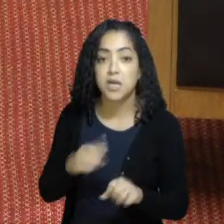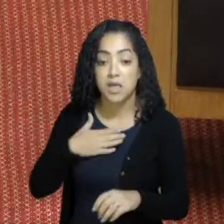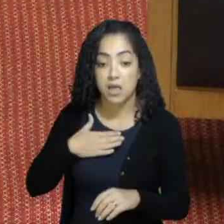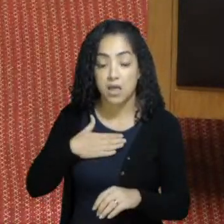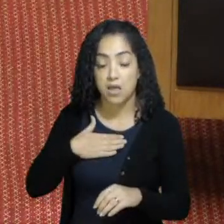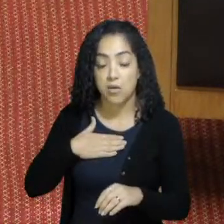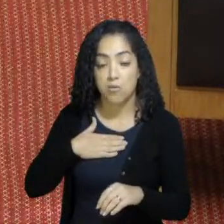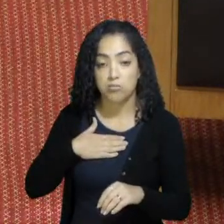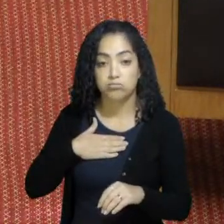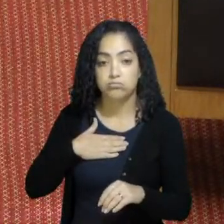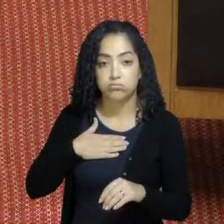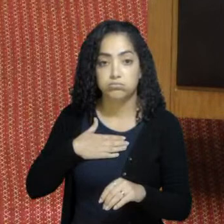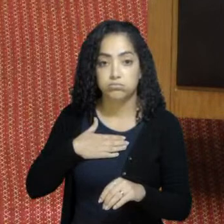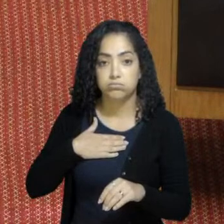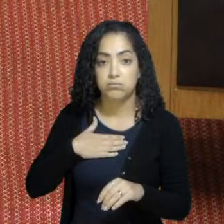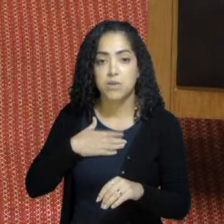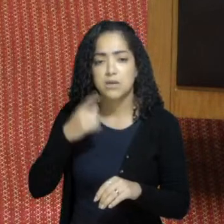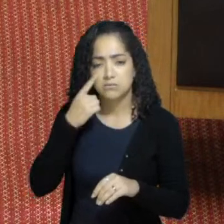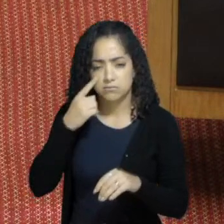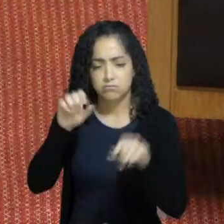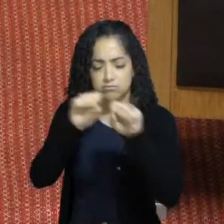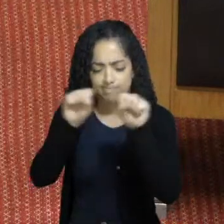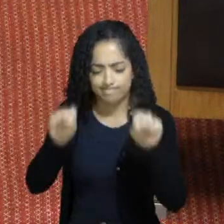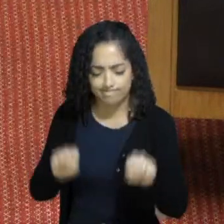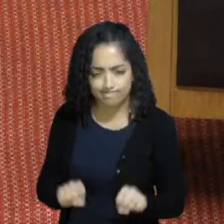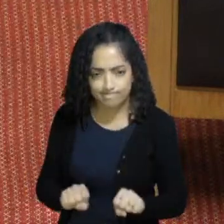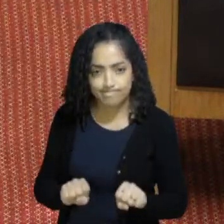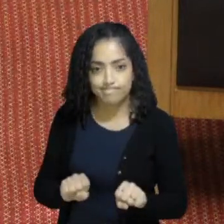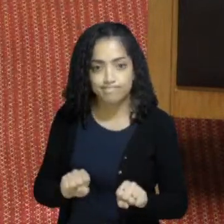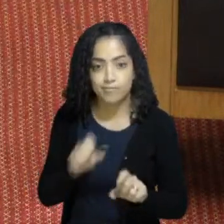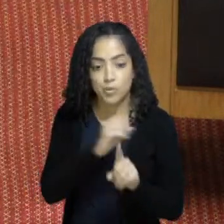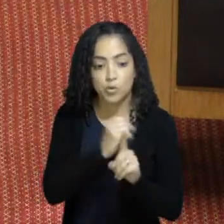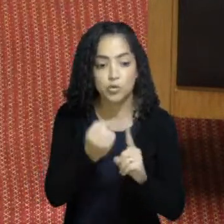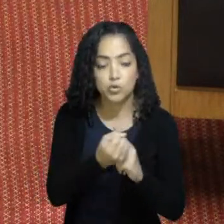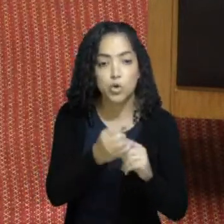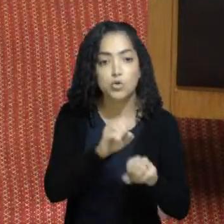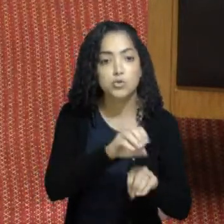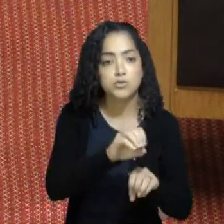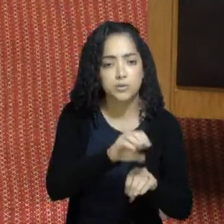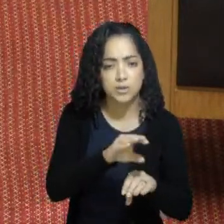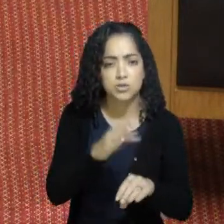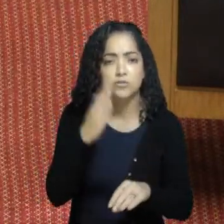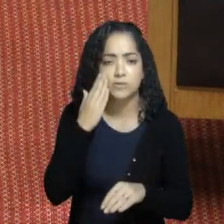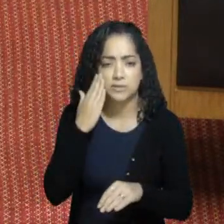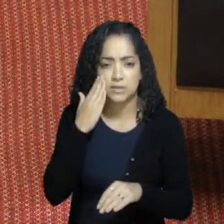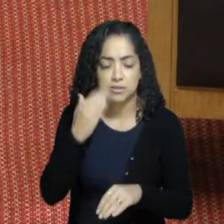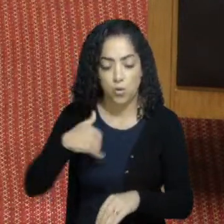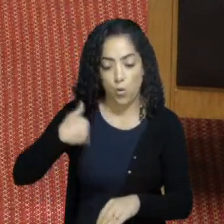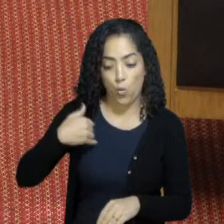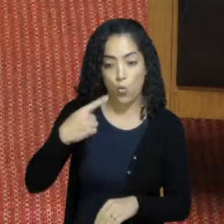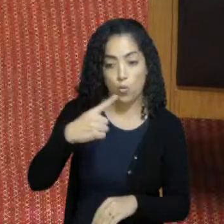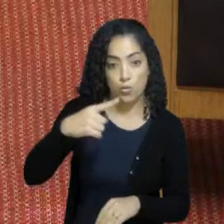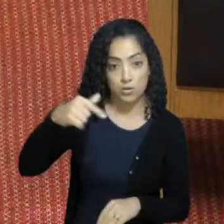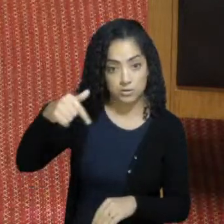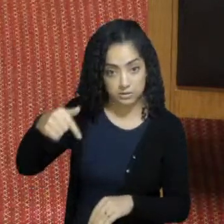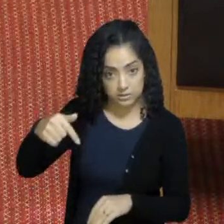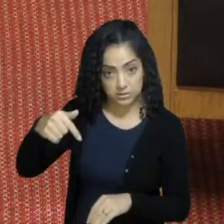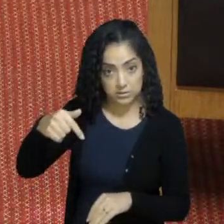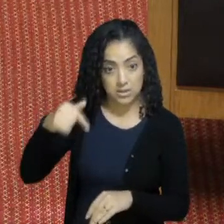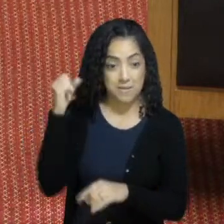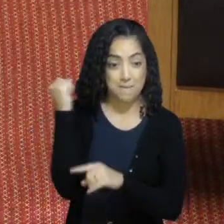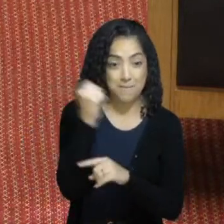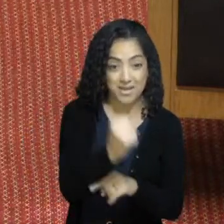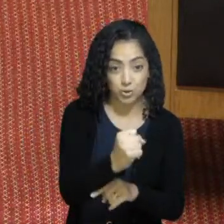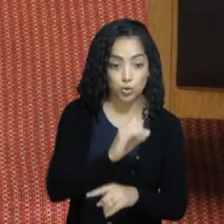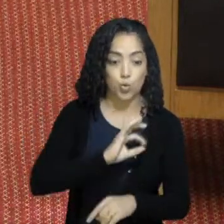do que é o sistema socioeducativo o rapaz com 17 anos de idade assassinou um policial